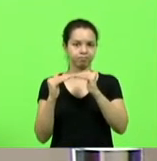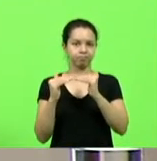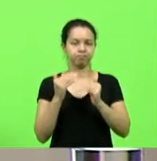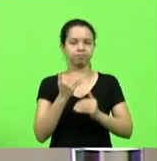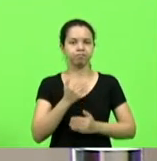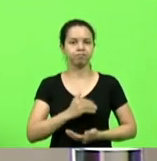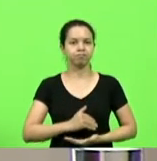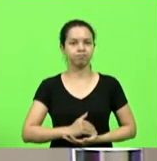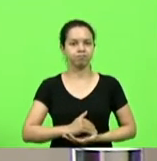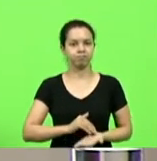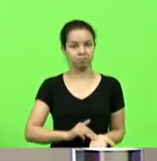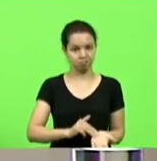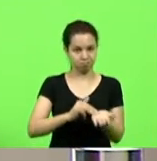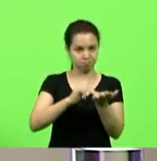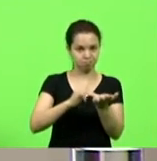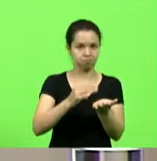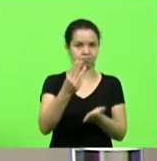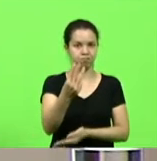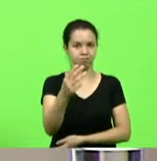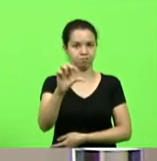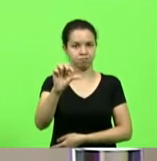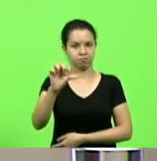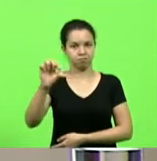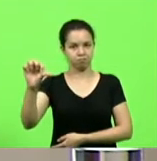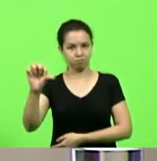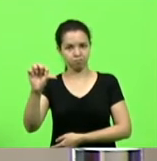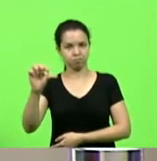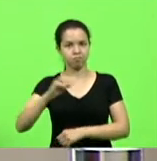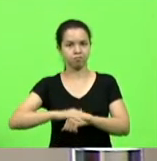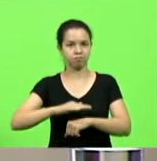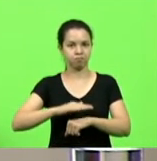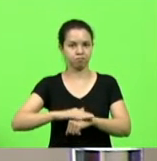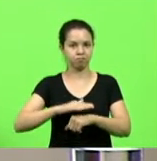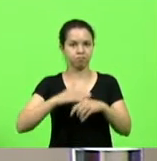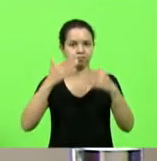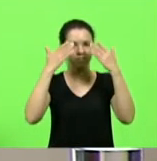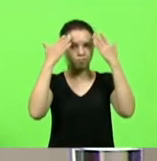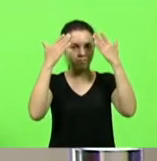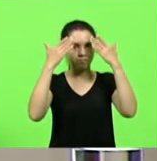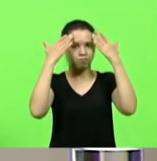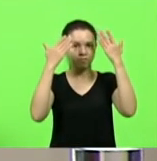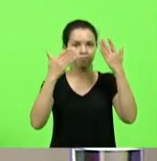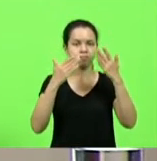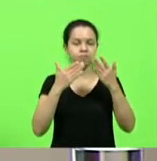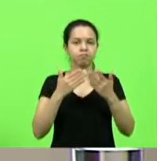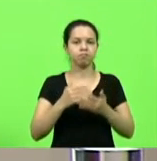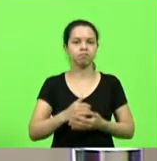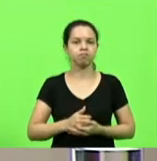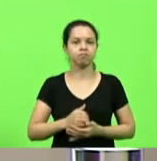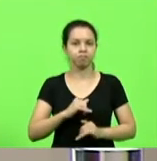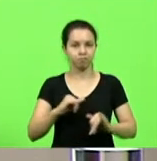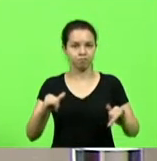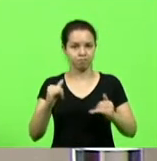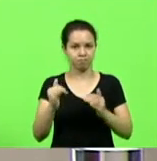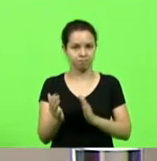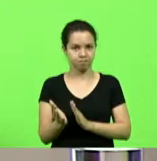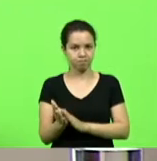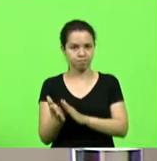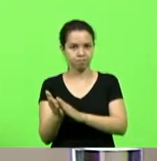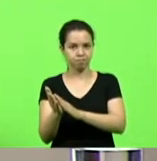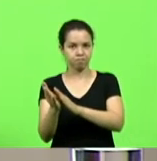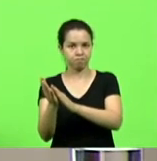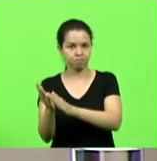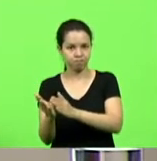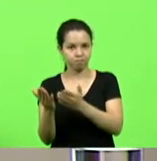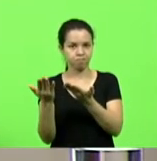unanimidade. Moções. Moção 399, autor deputado José Milton Schaefer, manifestando aplausos ao comunicador Geraldo